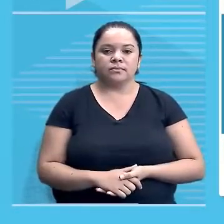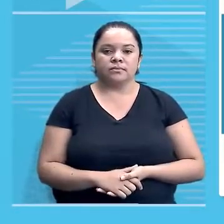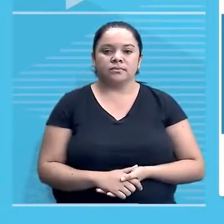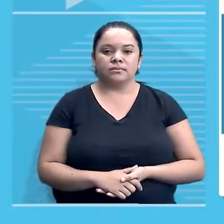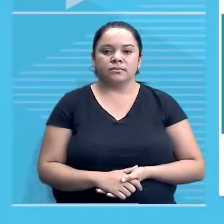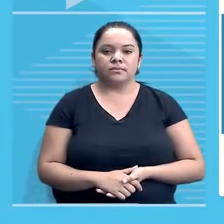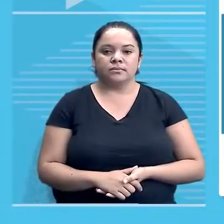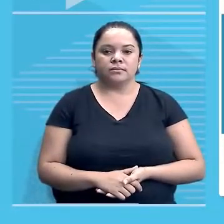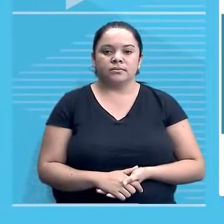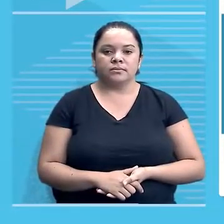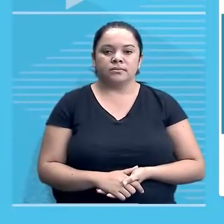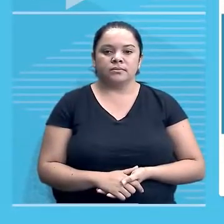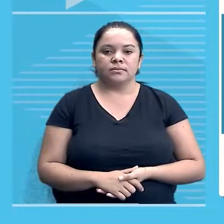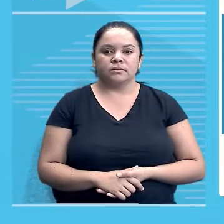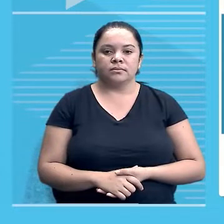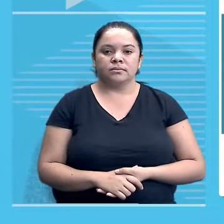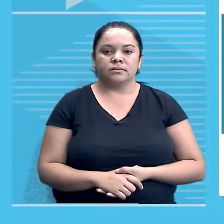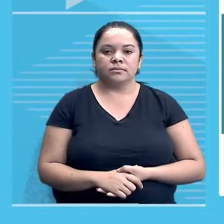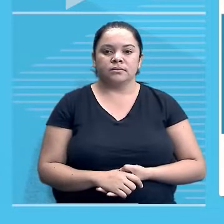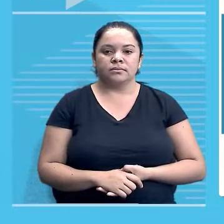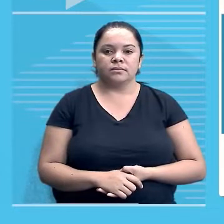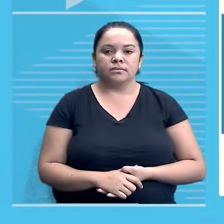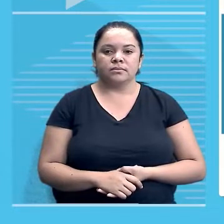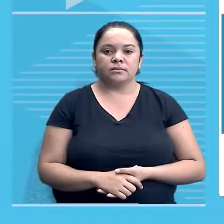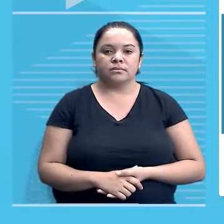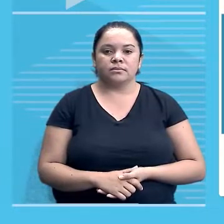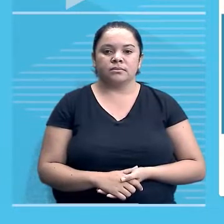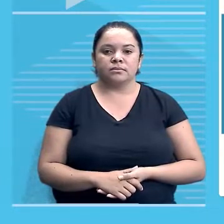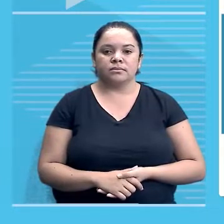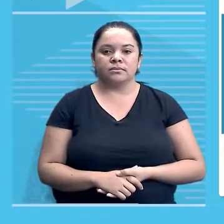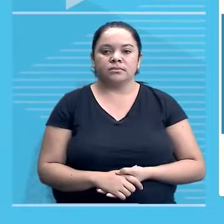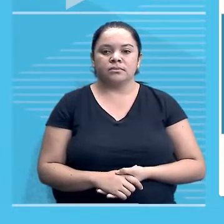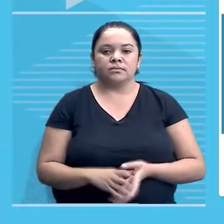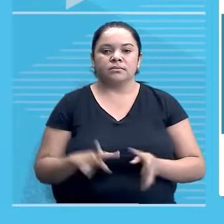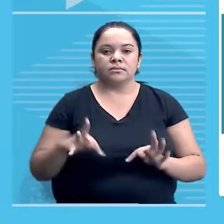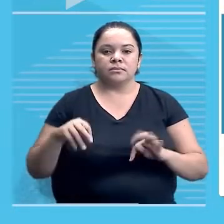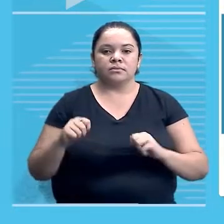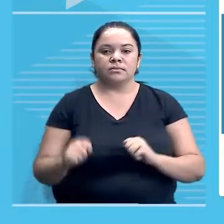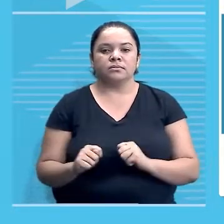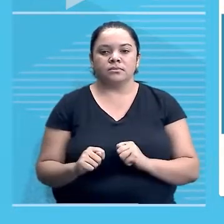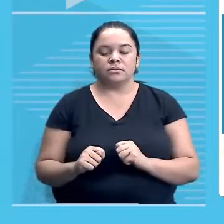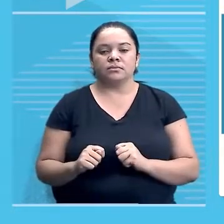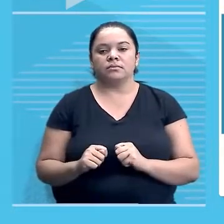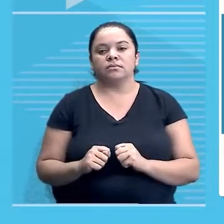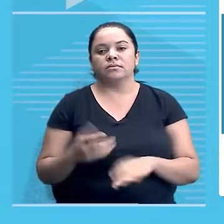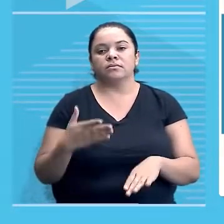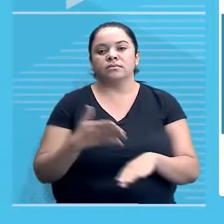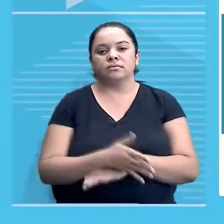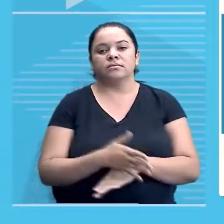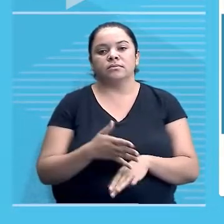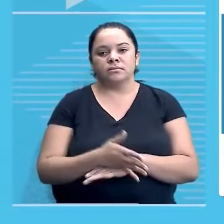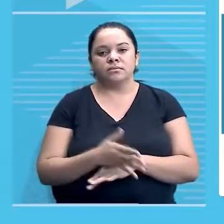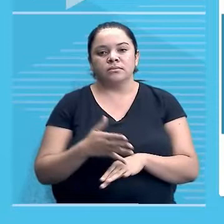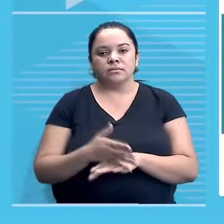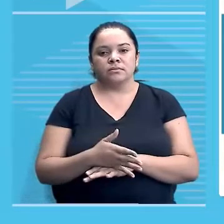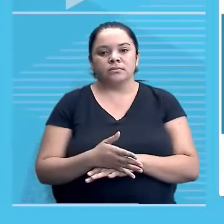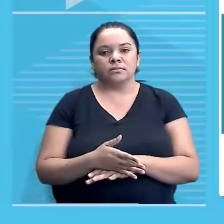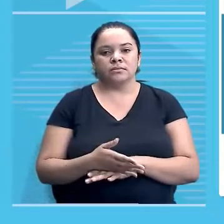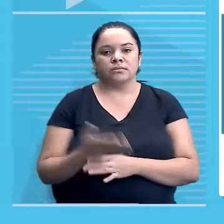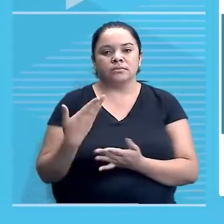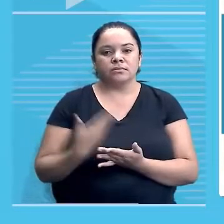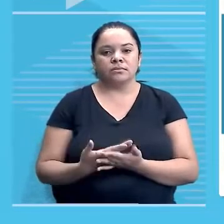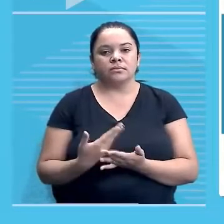Piauí, Jerumenha, todos os anjos que estão aqui com a gente, estão fazendo parte de mais uma